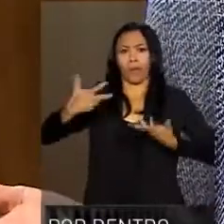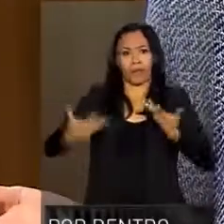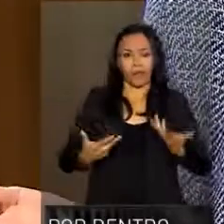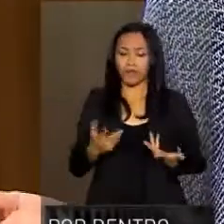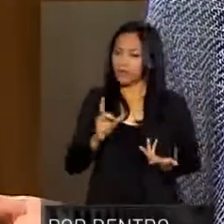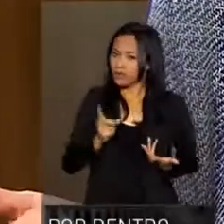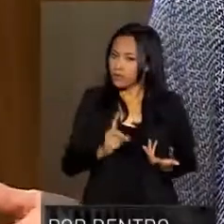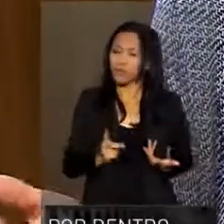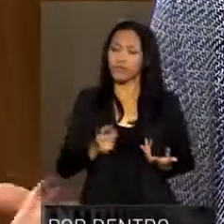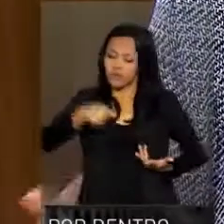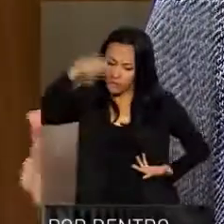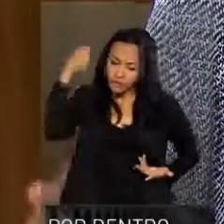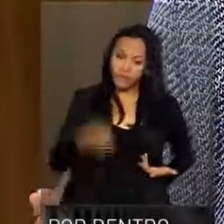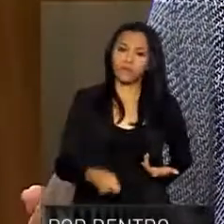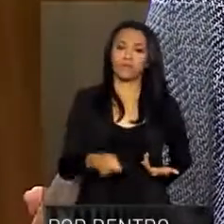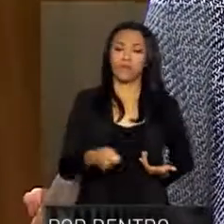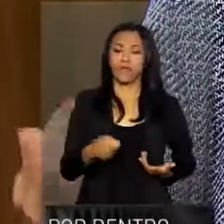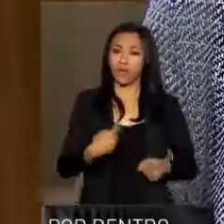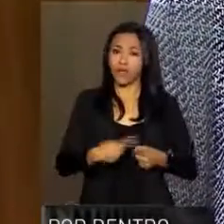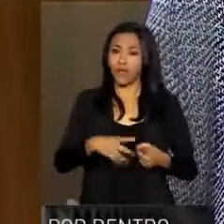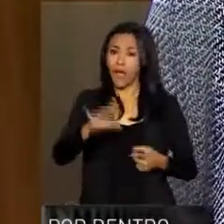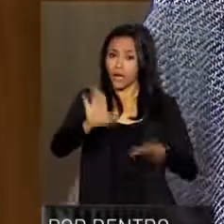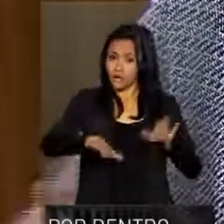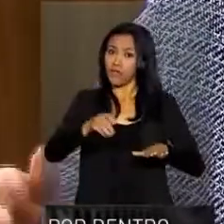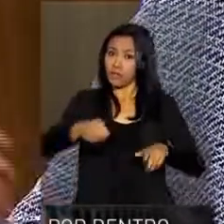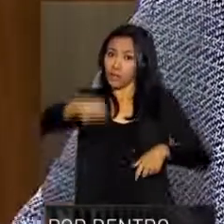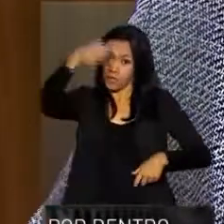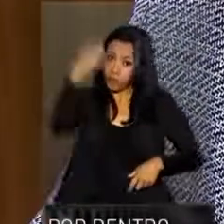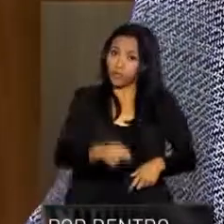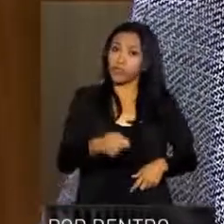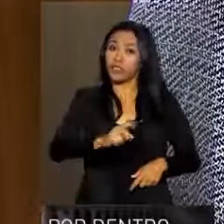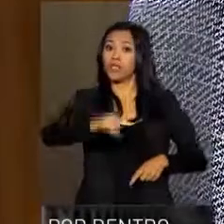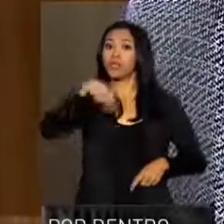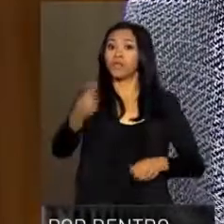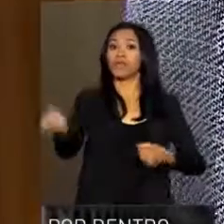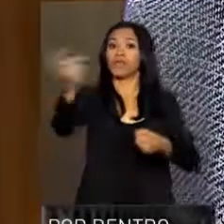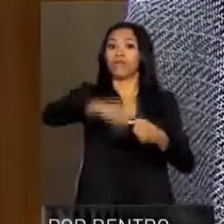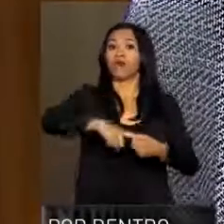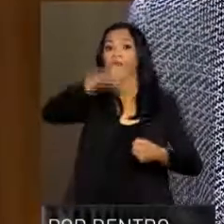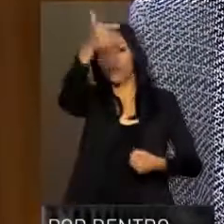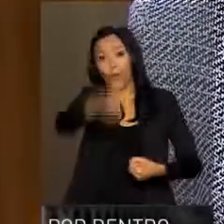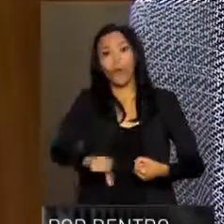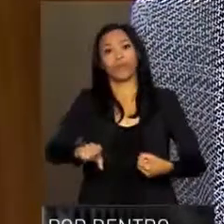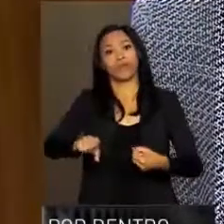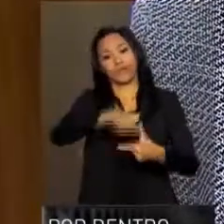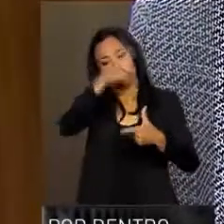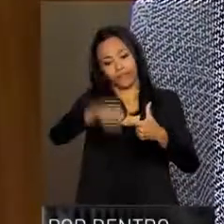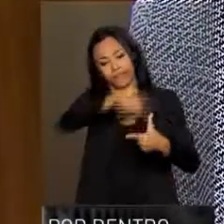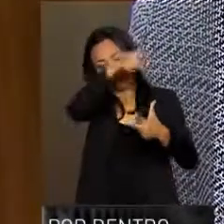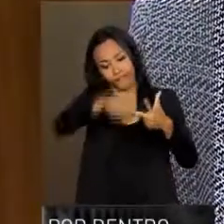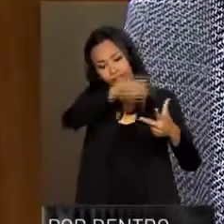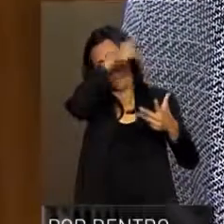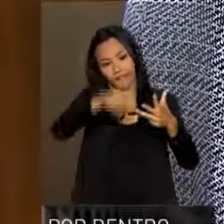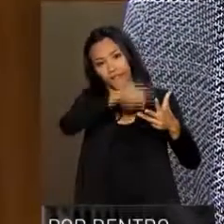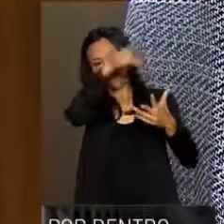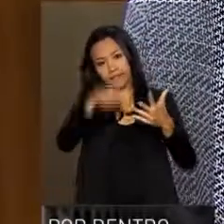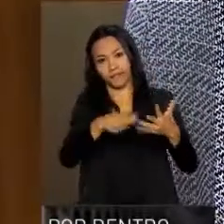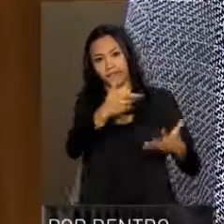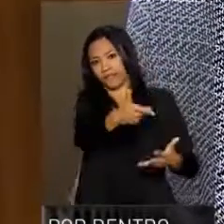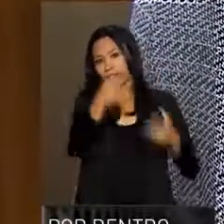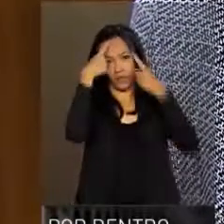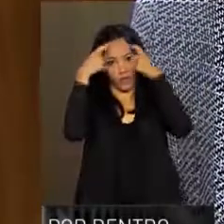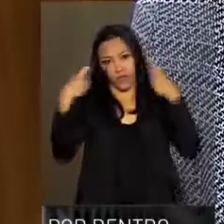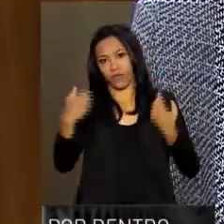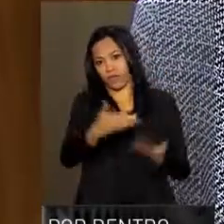pode apenas ser punido naquela relação e depois ele volta a ter uma outra relação e vai cometer o mesmo ato então nós precisamos